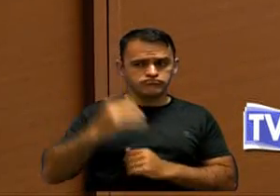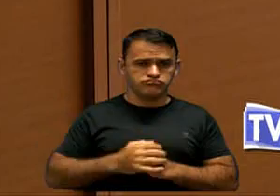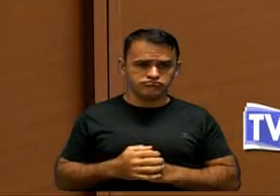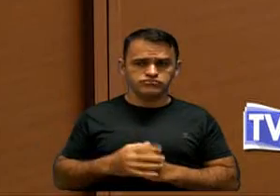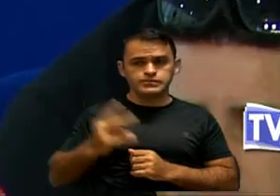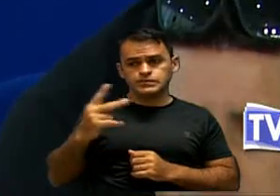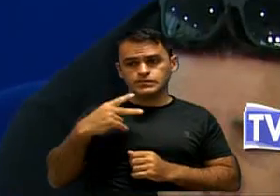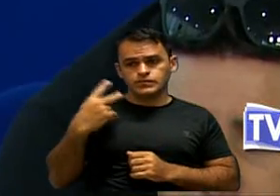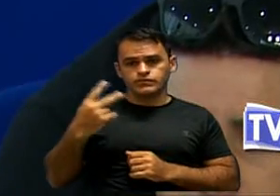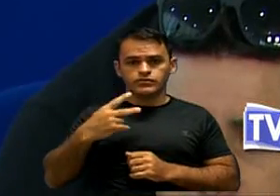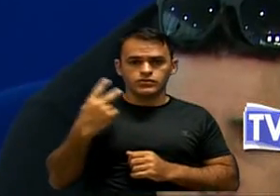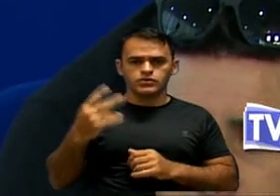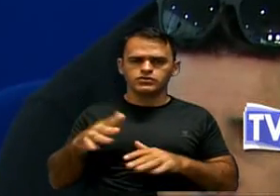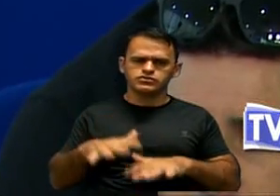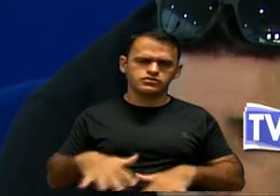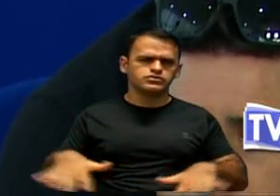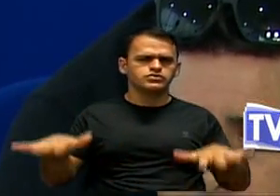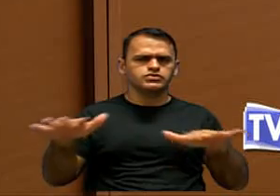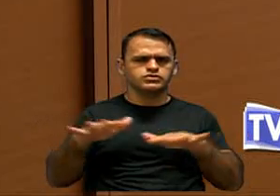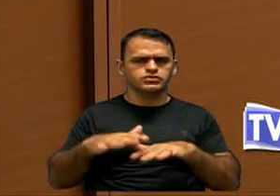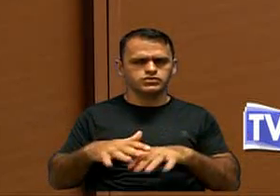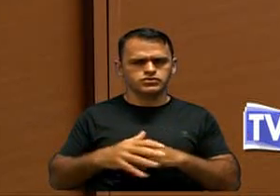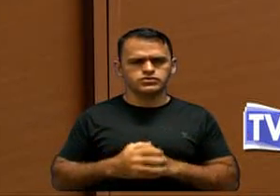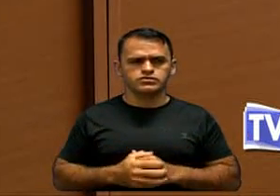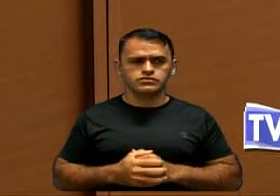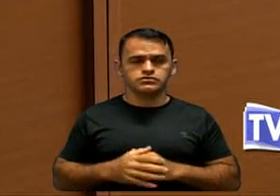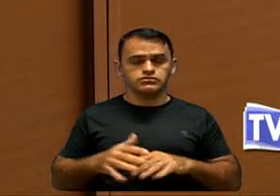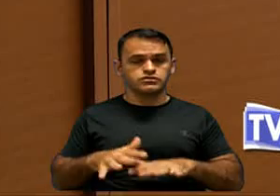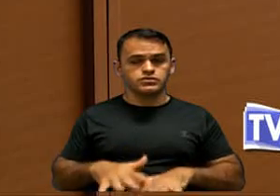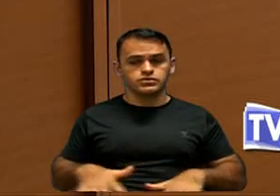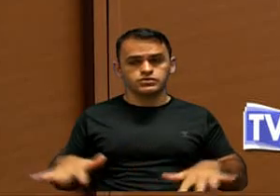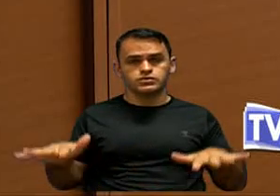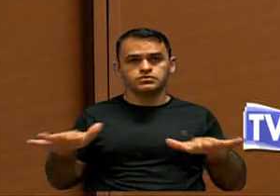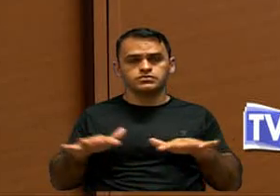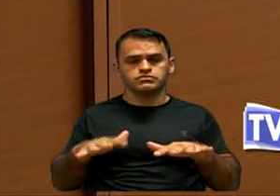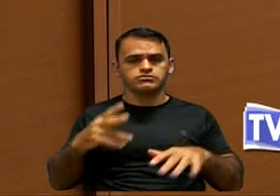todos os vereadores desta casa são contrários